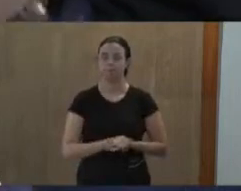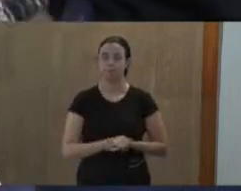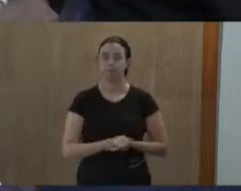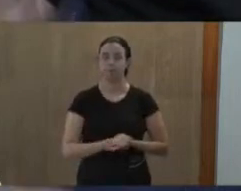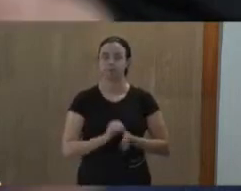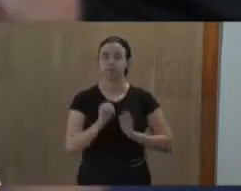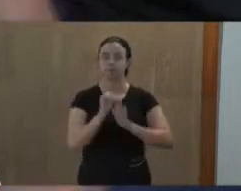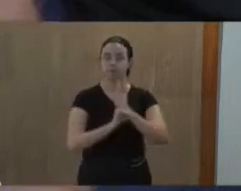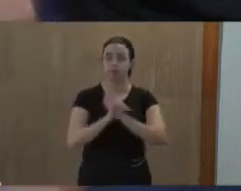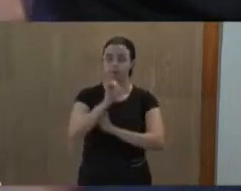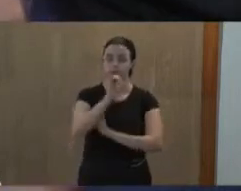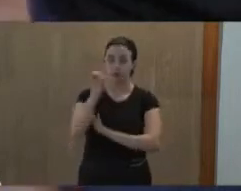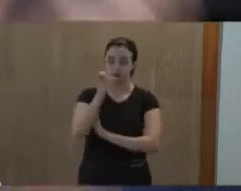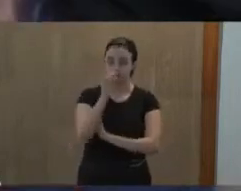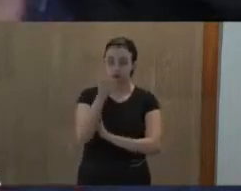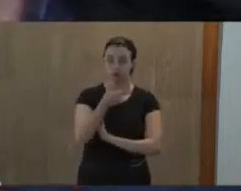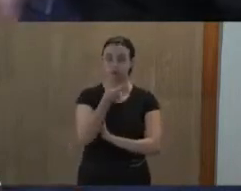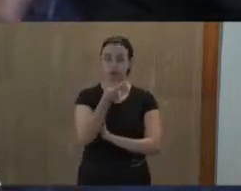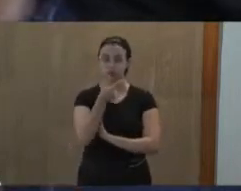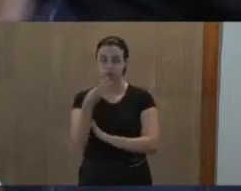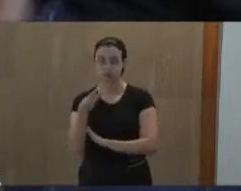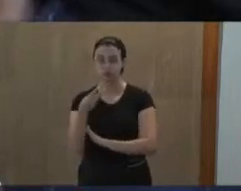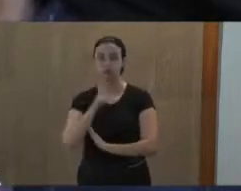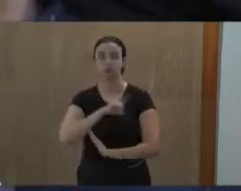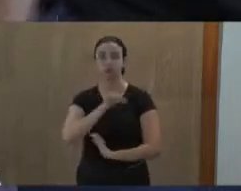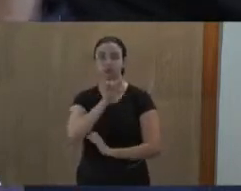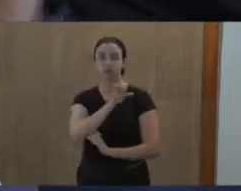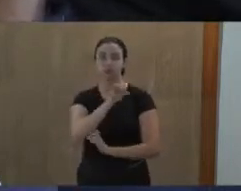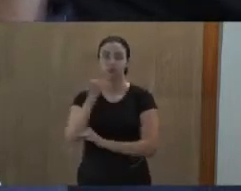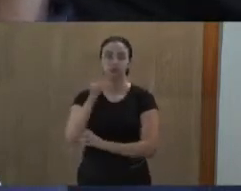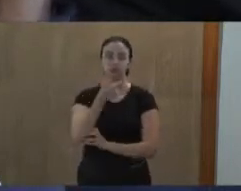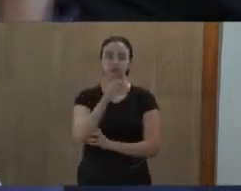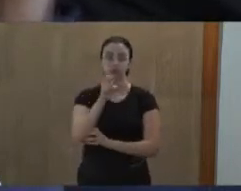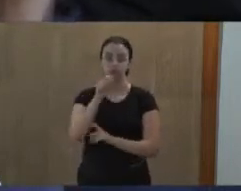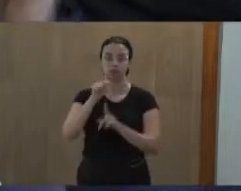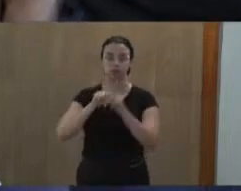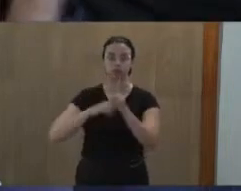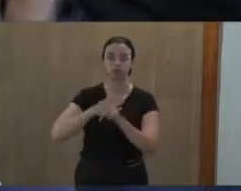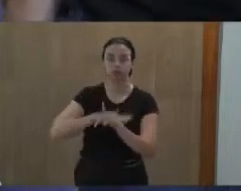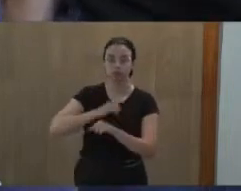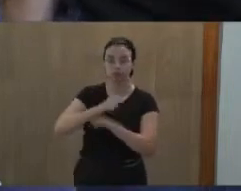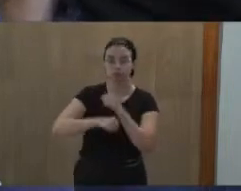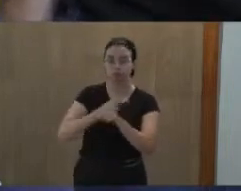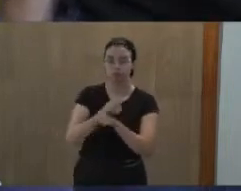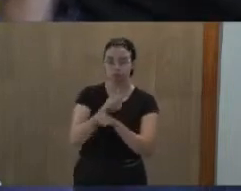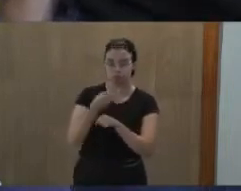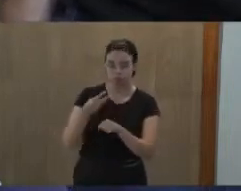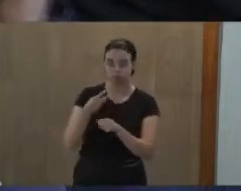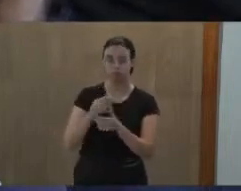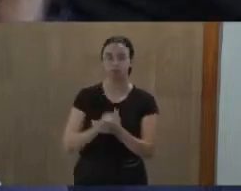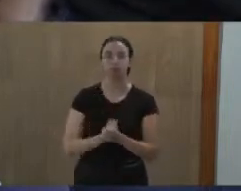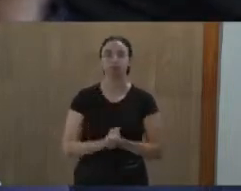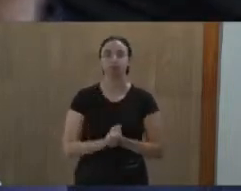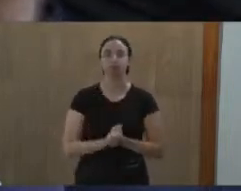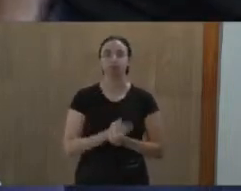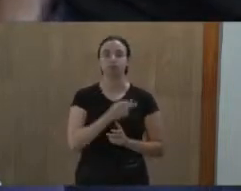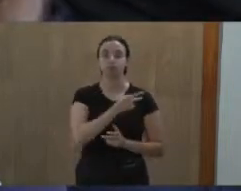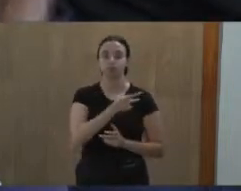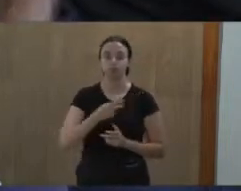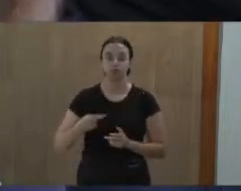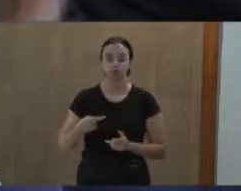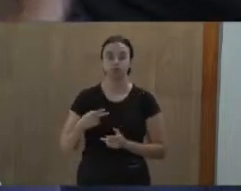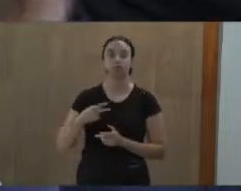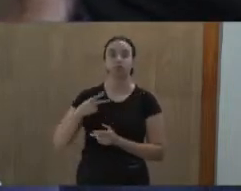Ofício 99/2023, Divinópolis, 25 de agosto de 2023. Senhor Excelentíssimo Israel